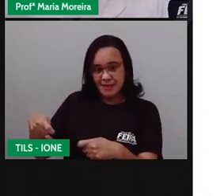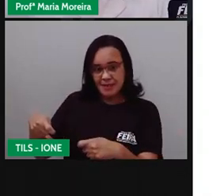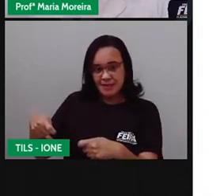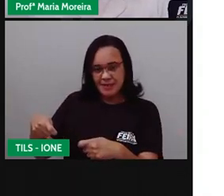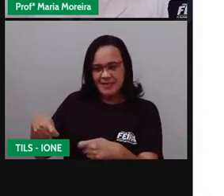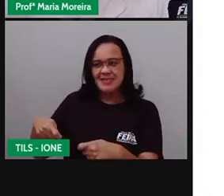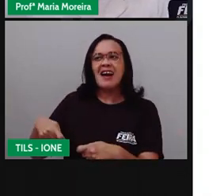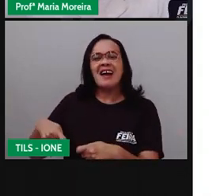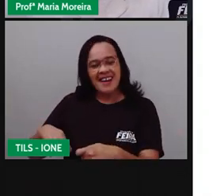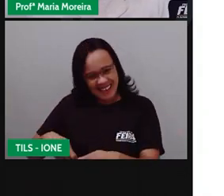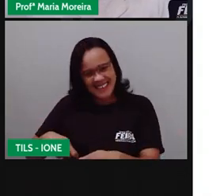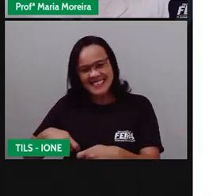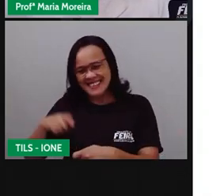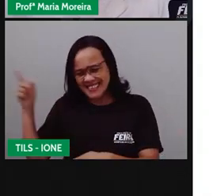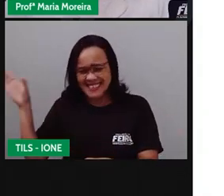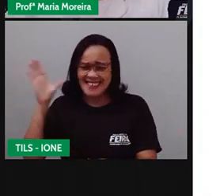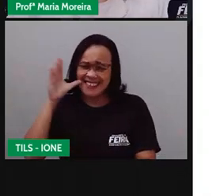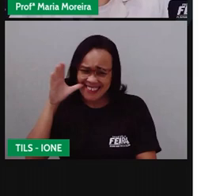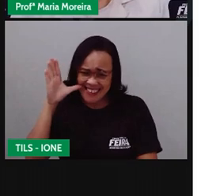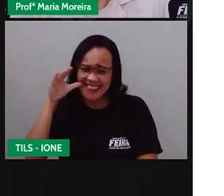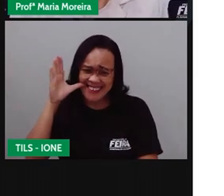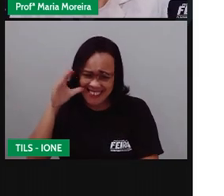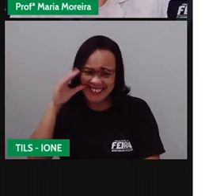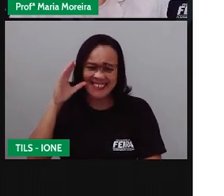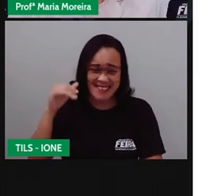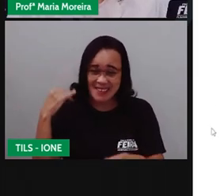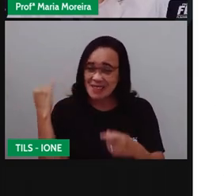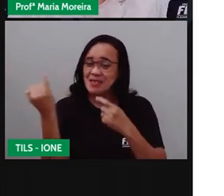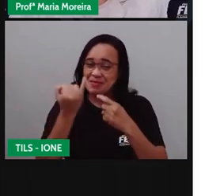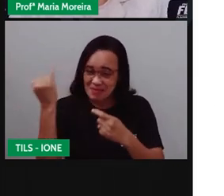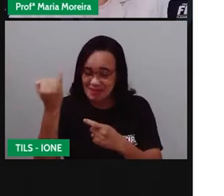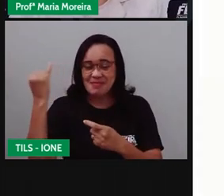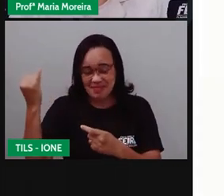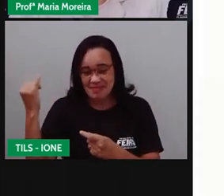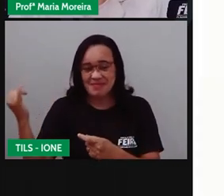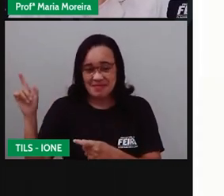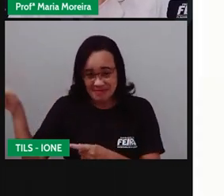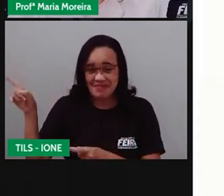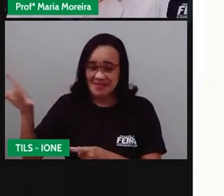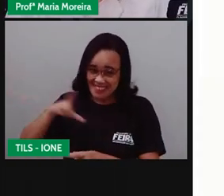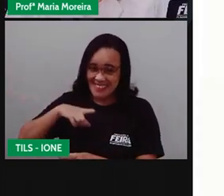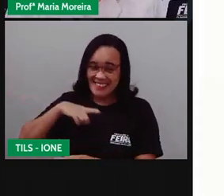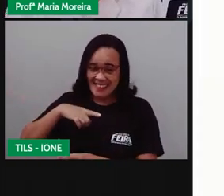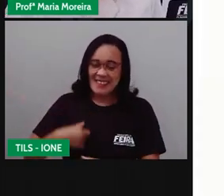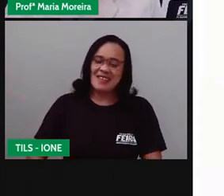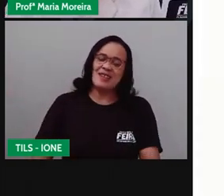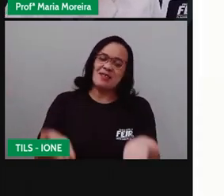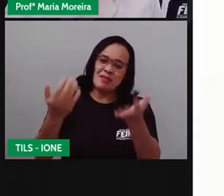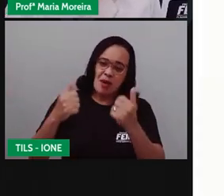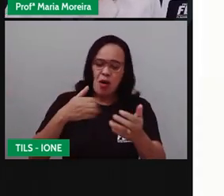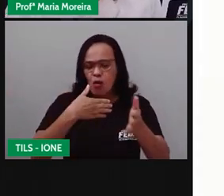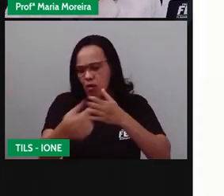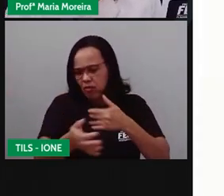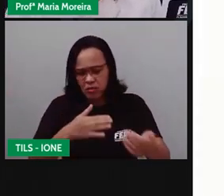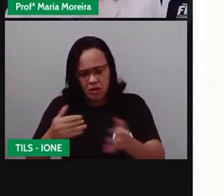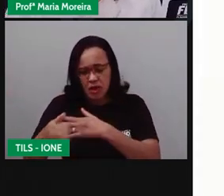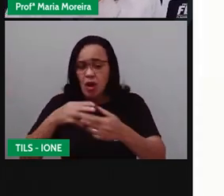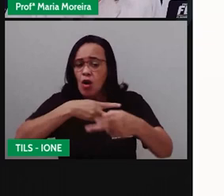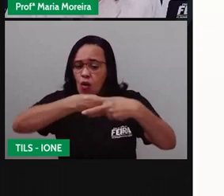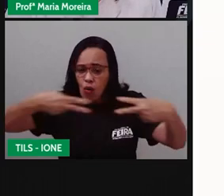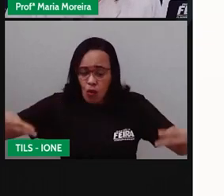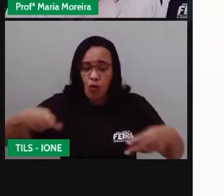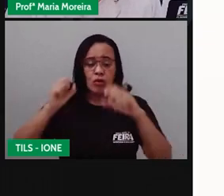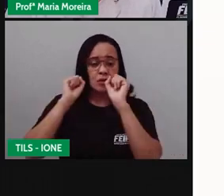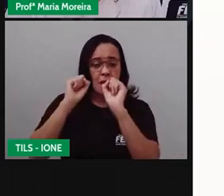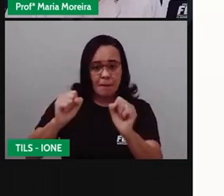Seria interessante, fiquei até curiosa agora para saber da vida dela. Vamos lá. Qualquer acontecimento deve estar